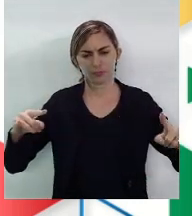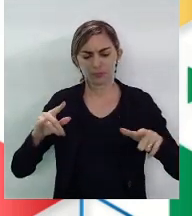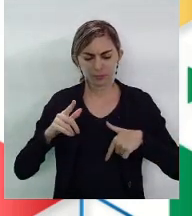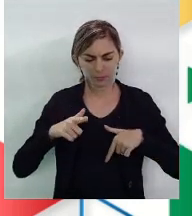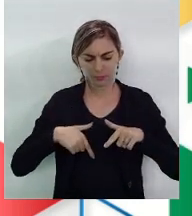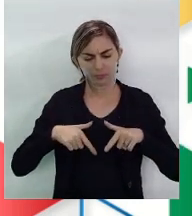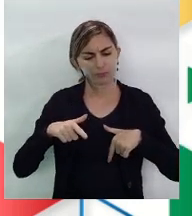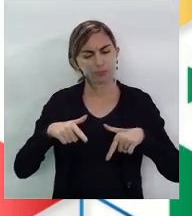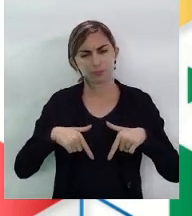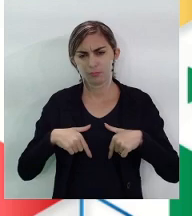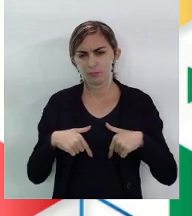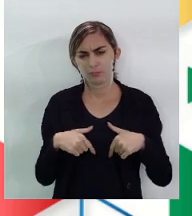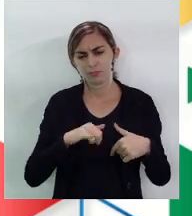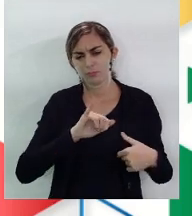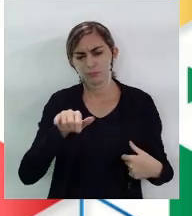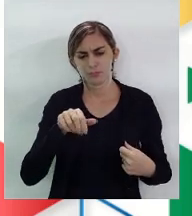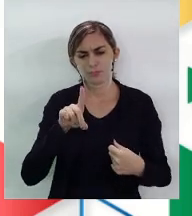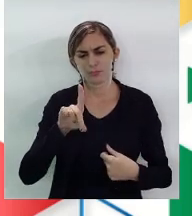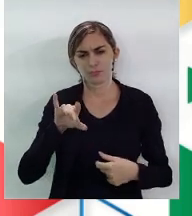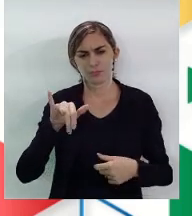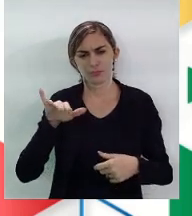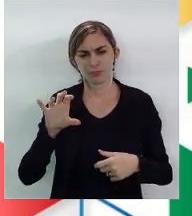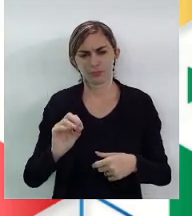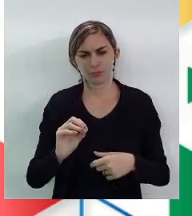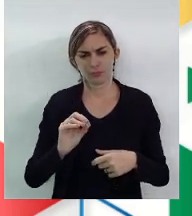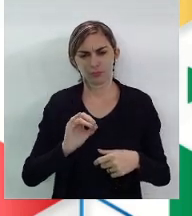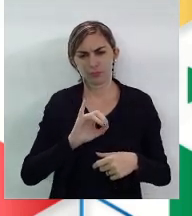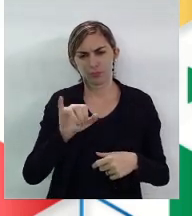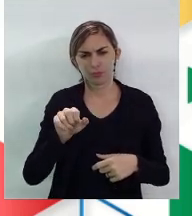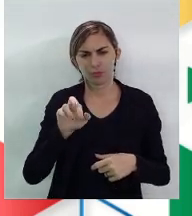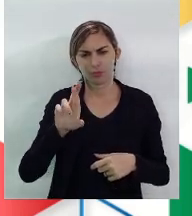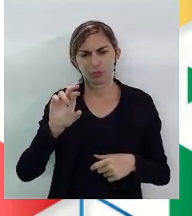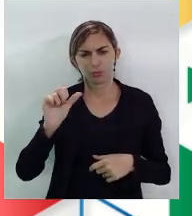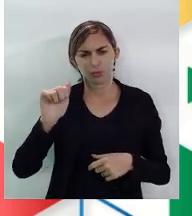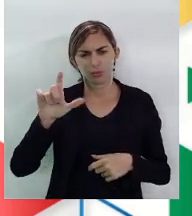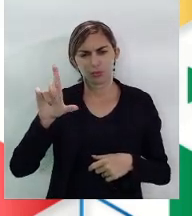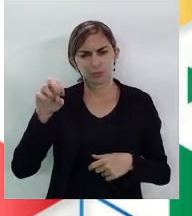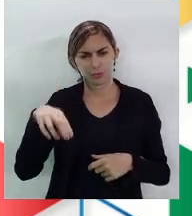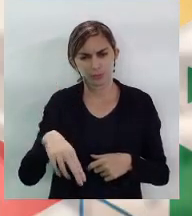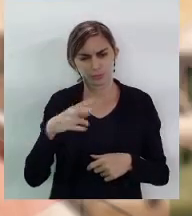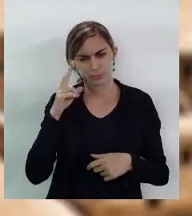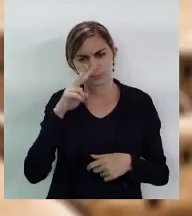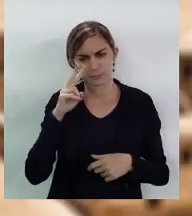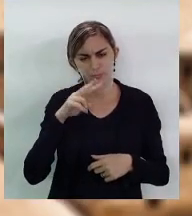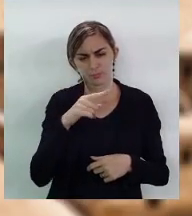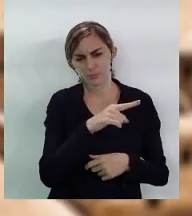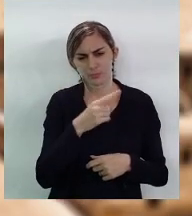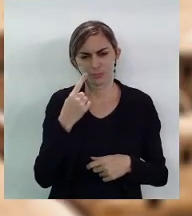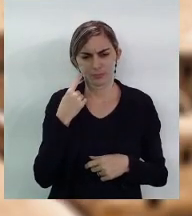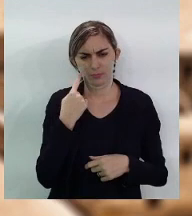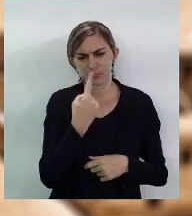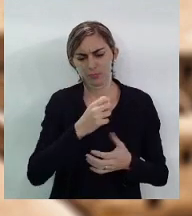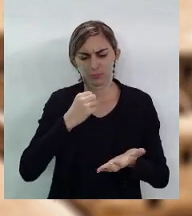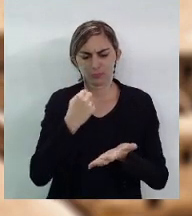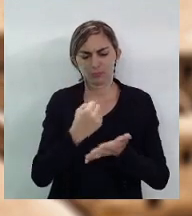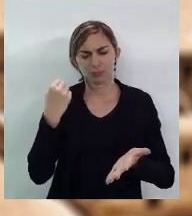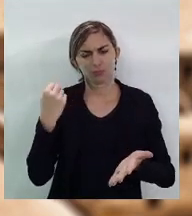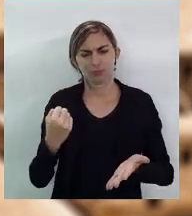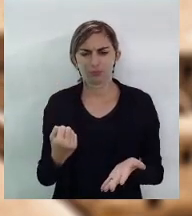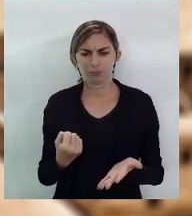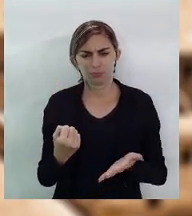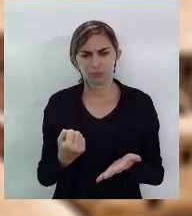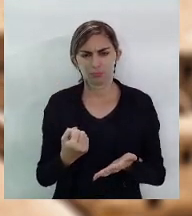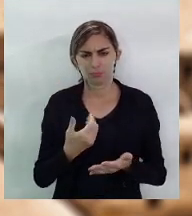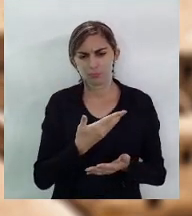o primeiro templo judaico lá em Jerusalém. Então gravem bem, olhem aí os símbolos, vejam